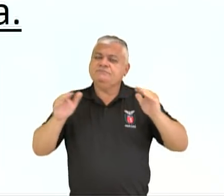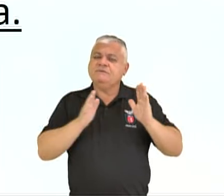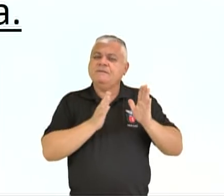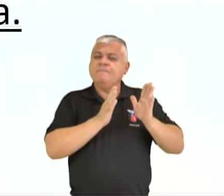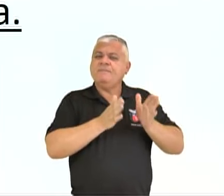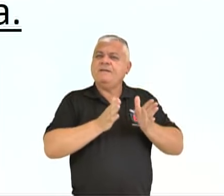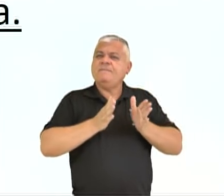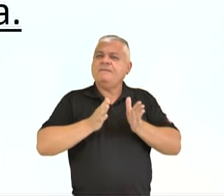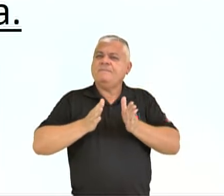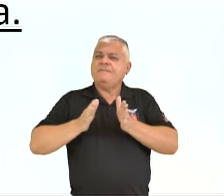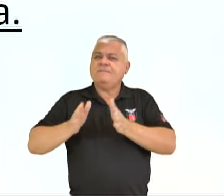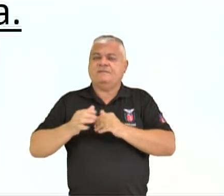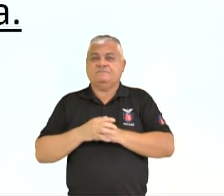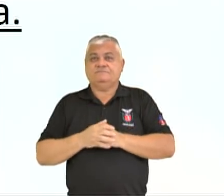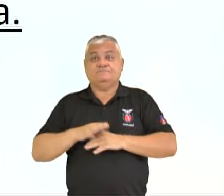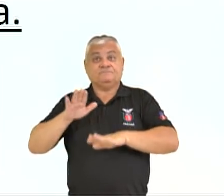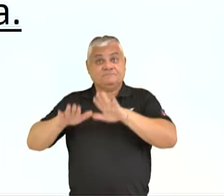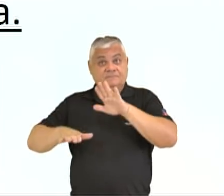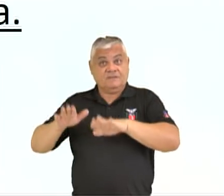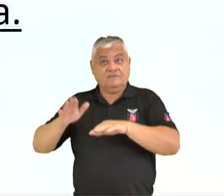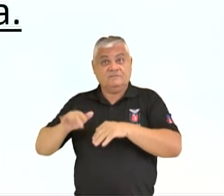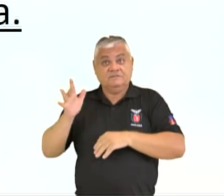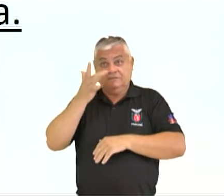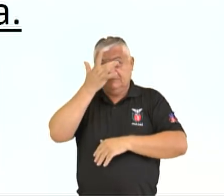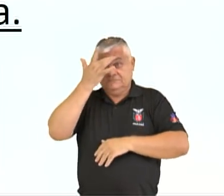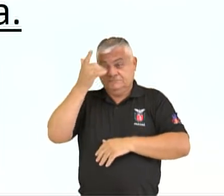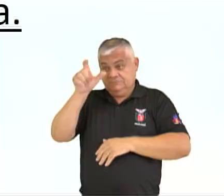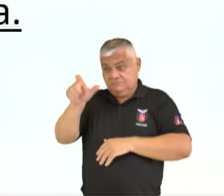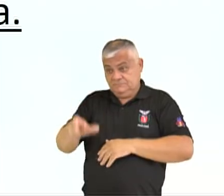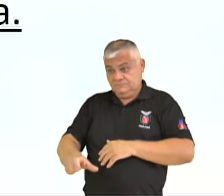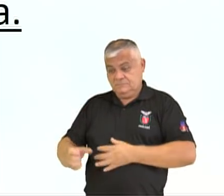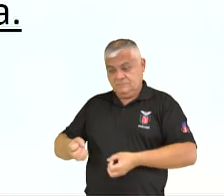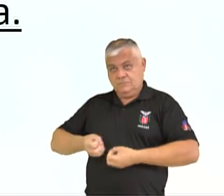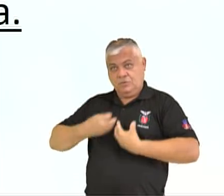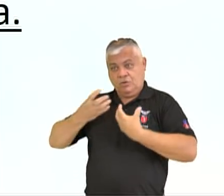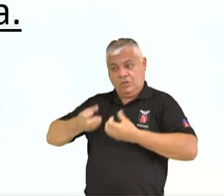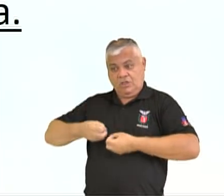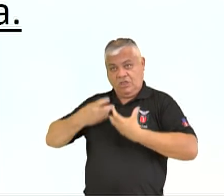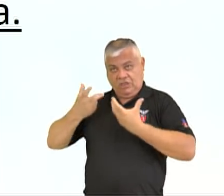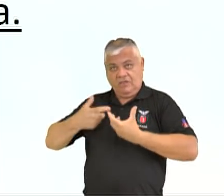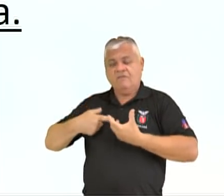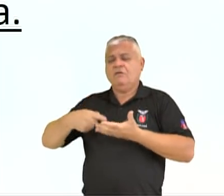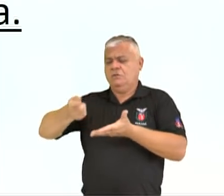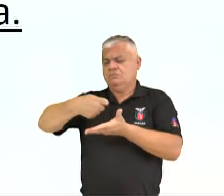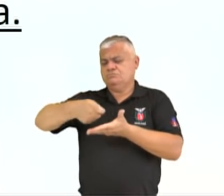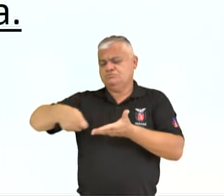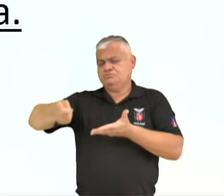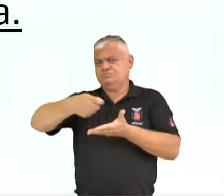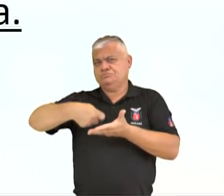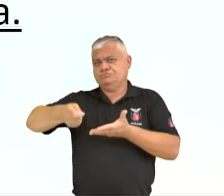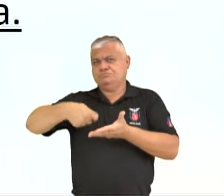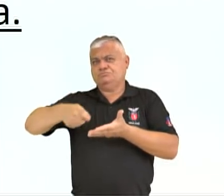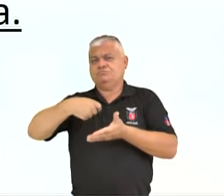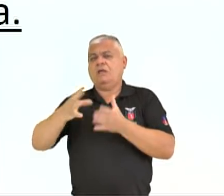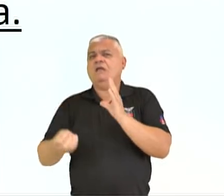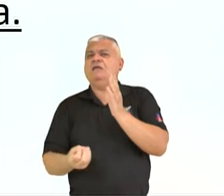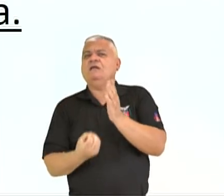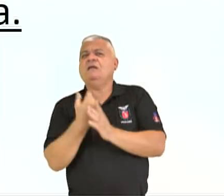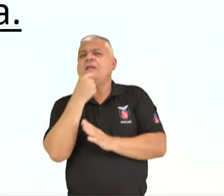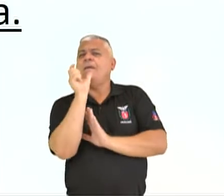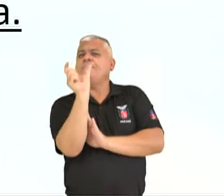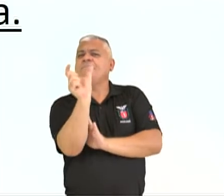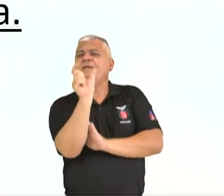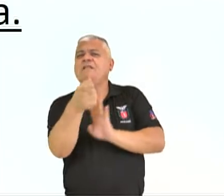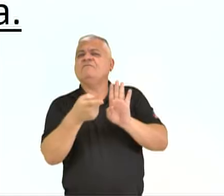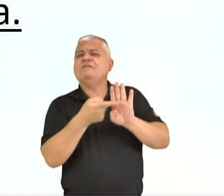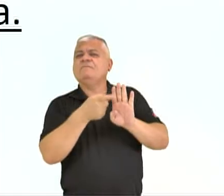os poetas recorrem ao sentido as metáforas que são palavras que buscam